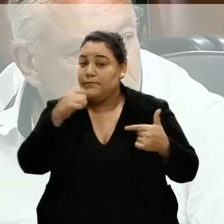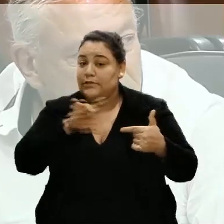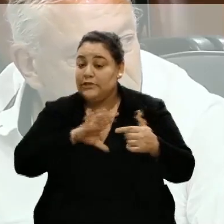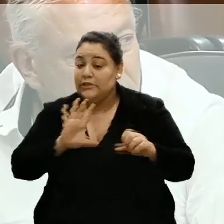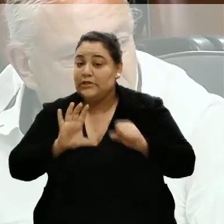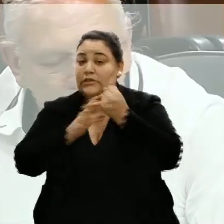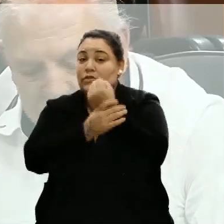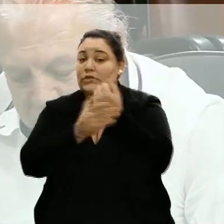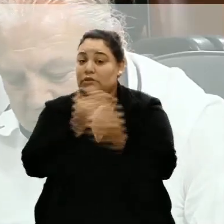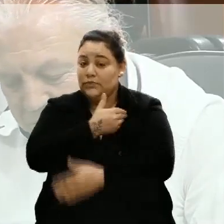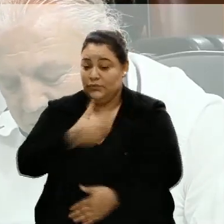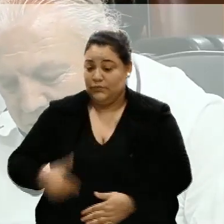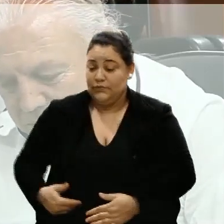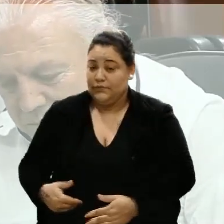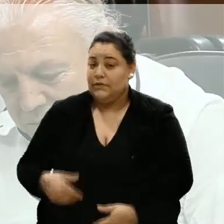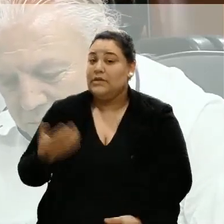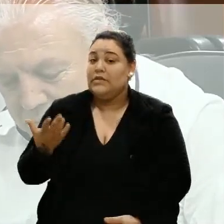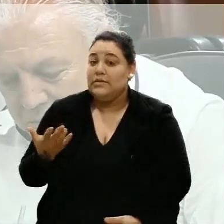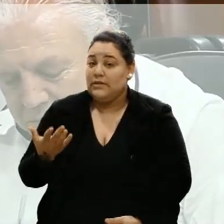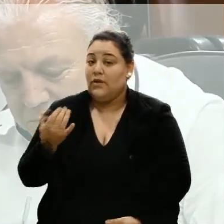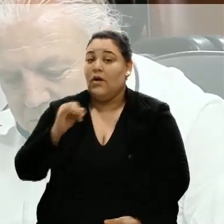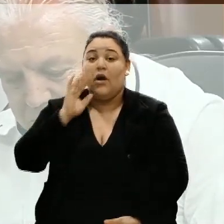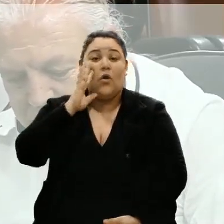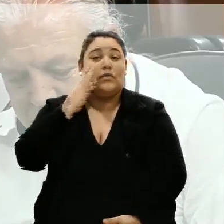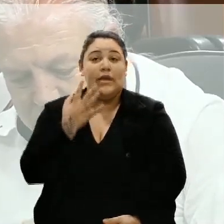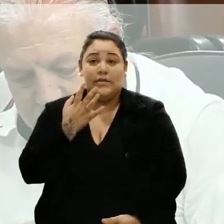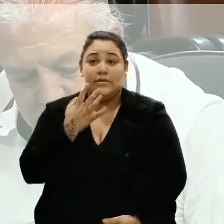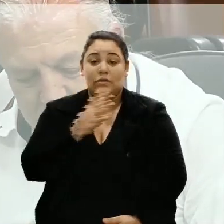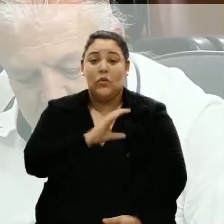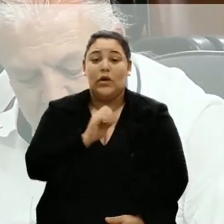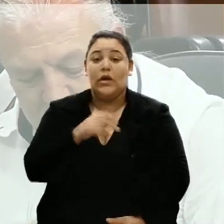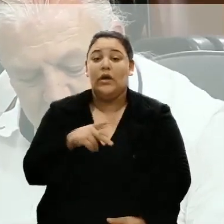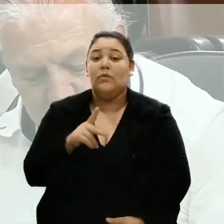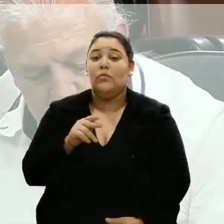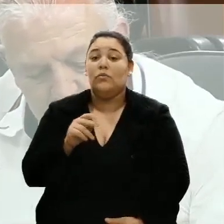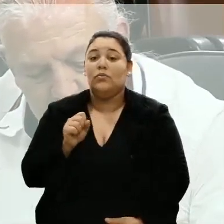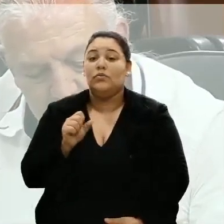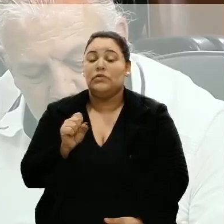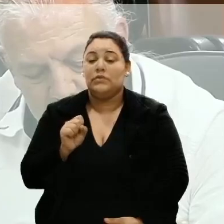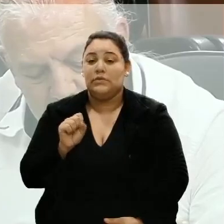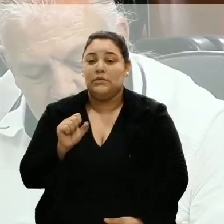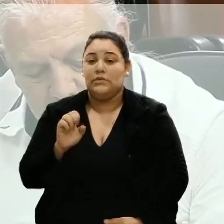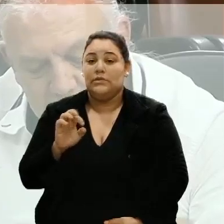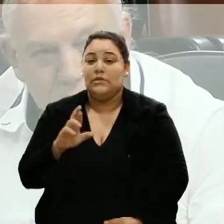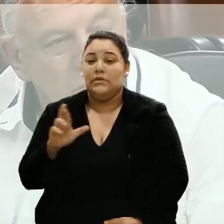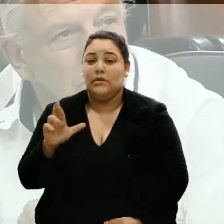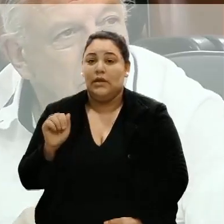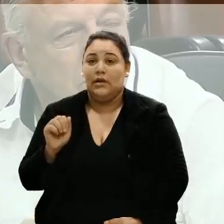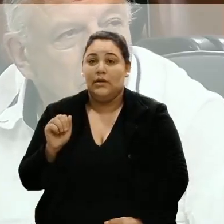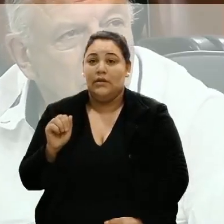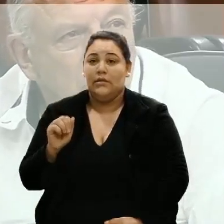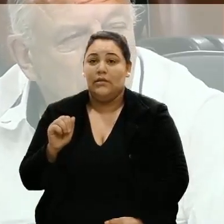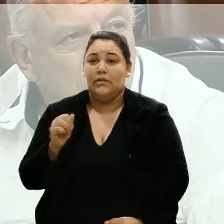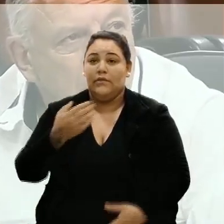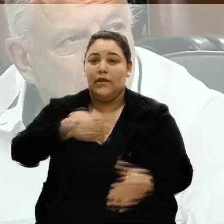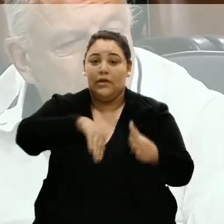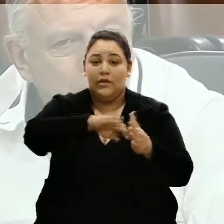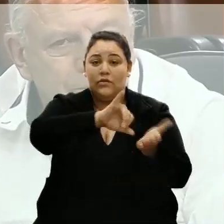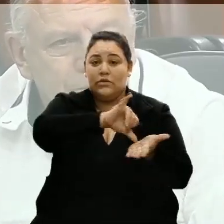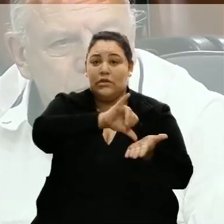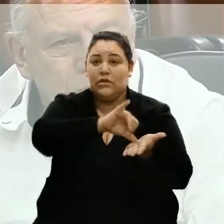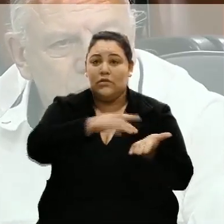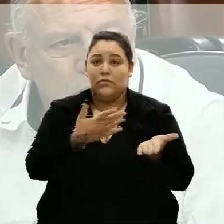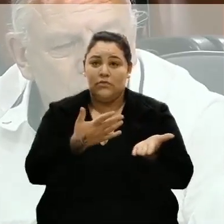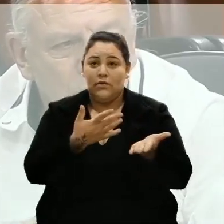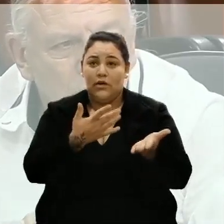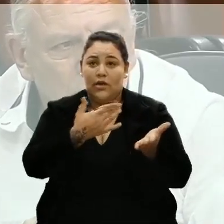lá no Campos da Serra muitas vezes, que quando as pessoas saem de casa para vir para o centro, quando chega lá tem alguém vendendo droga na sua